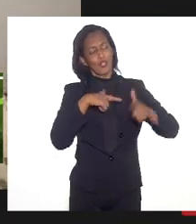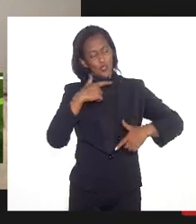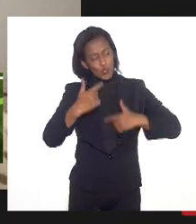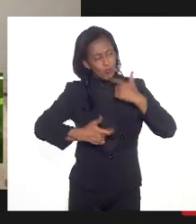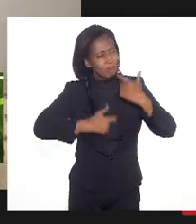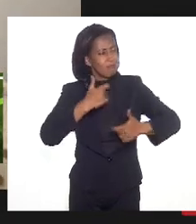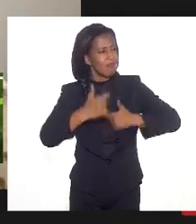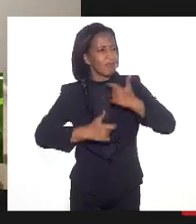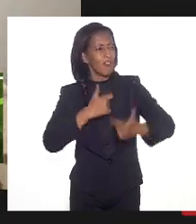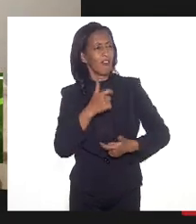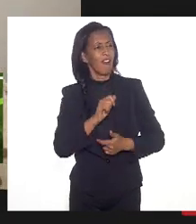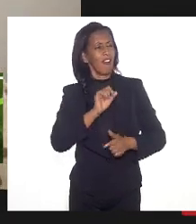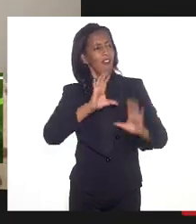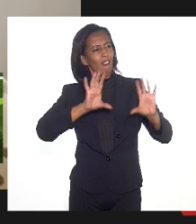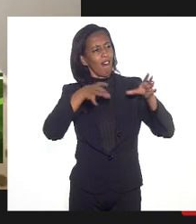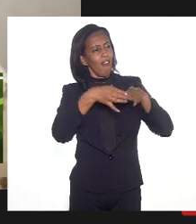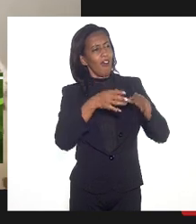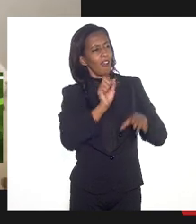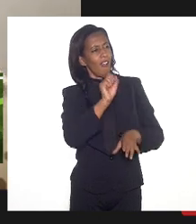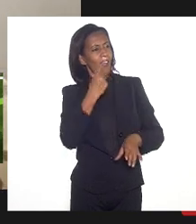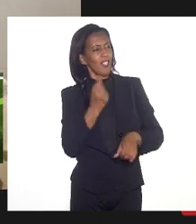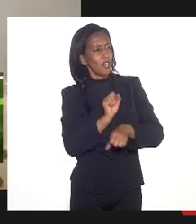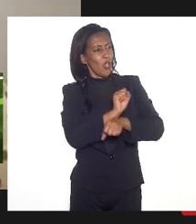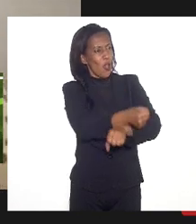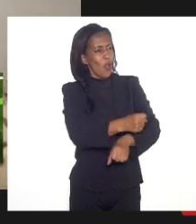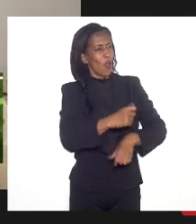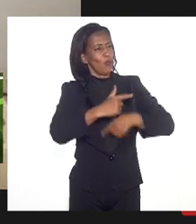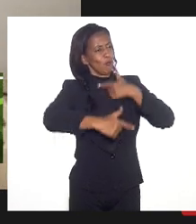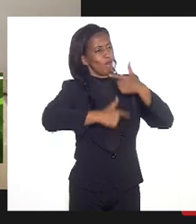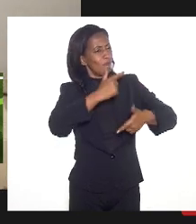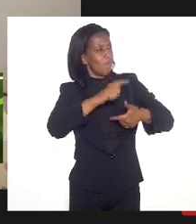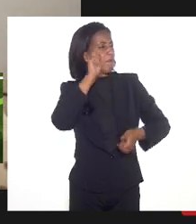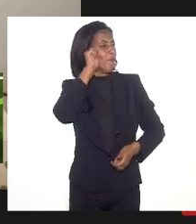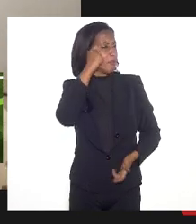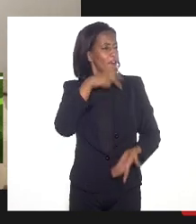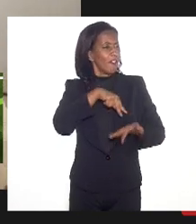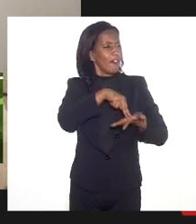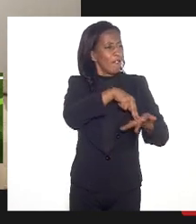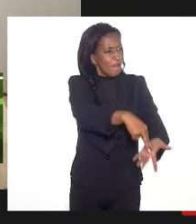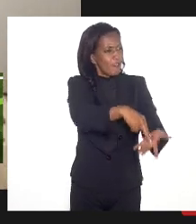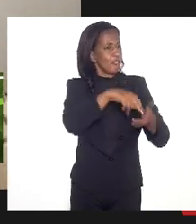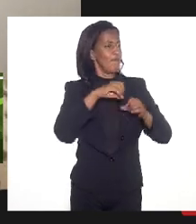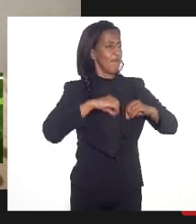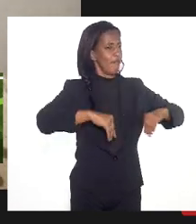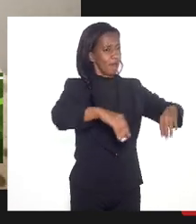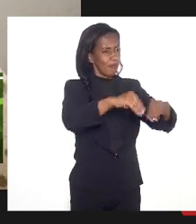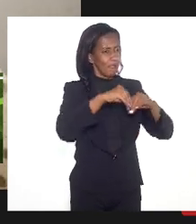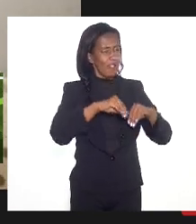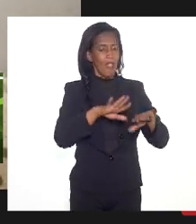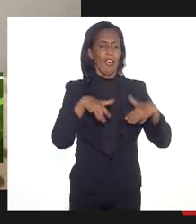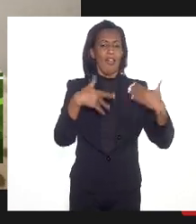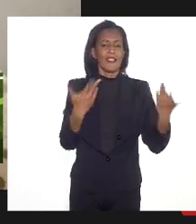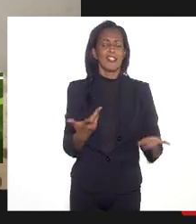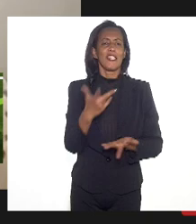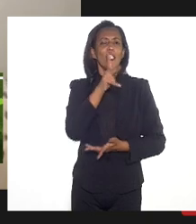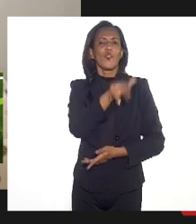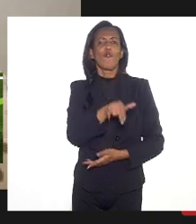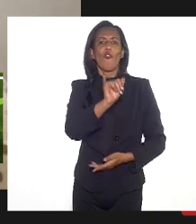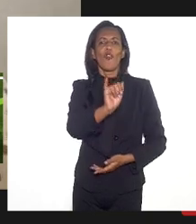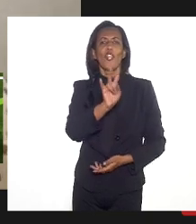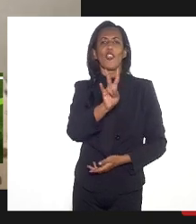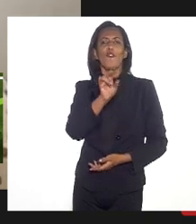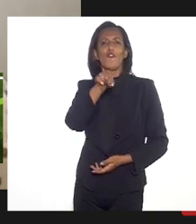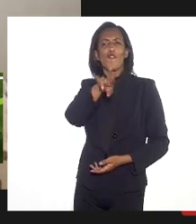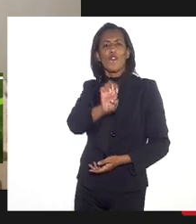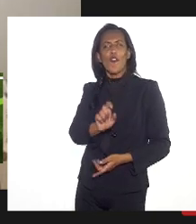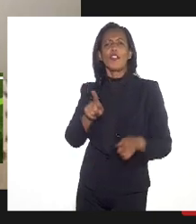luta quilombola, de luta do povo preto para se manter na sua terra, assim como Dona Ivone também é